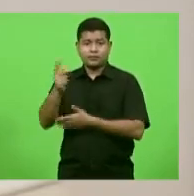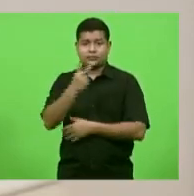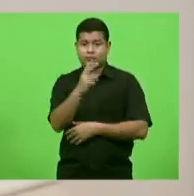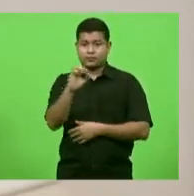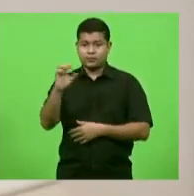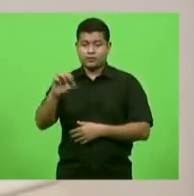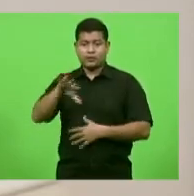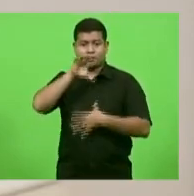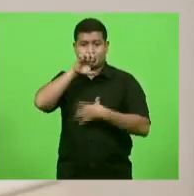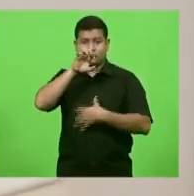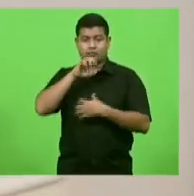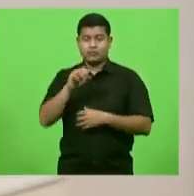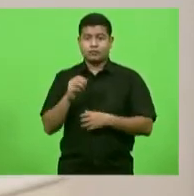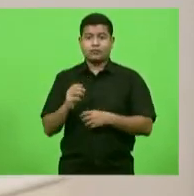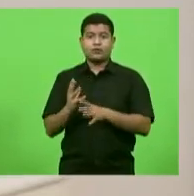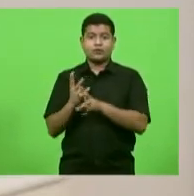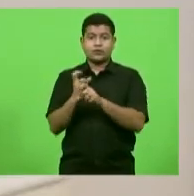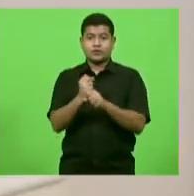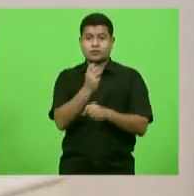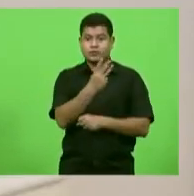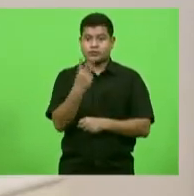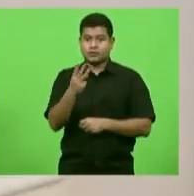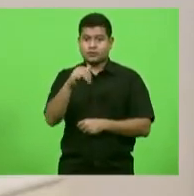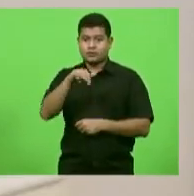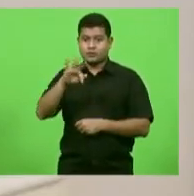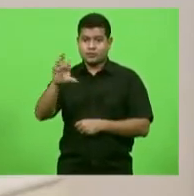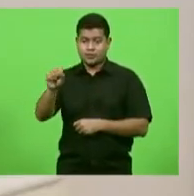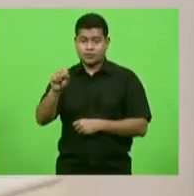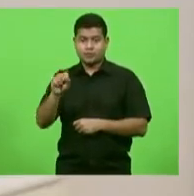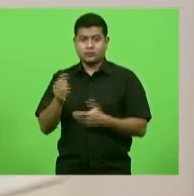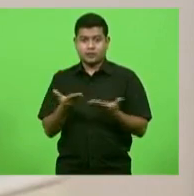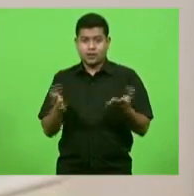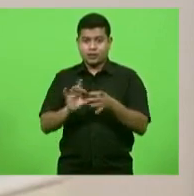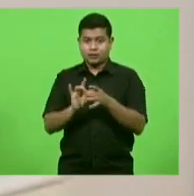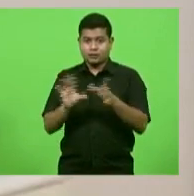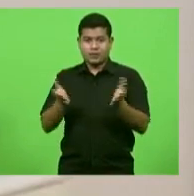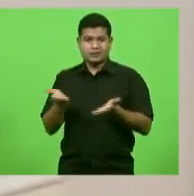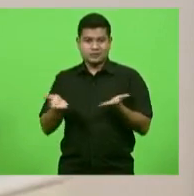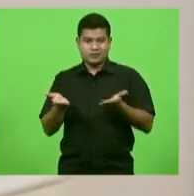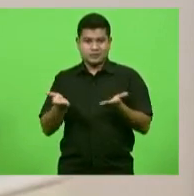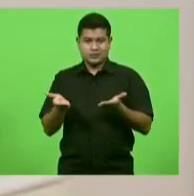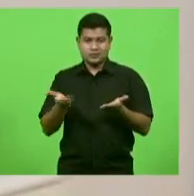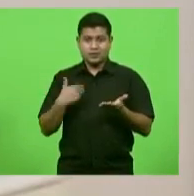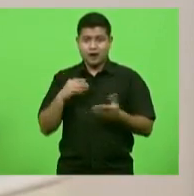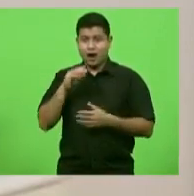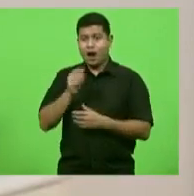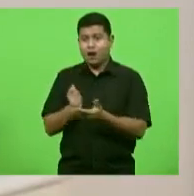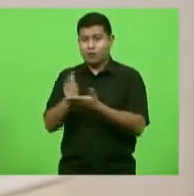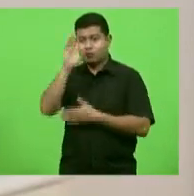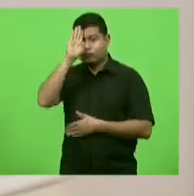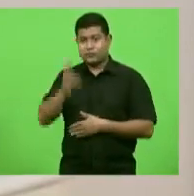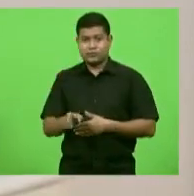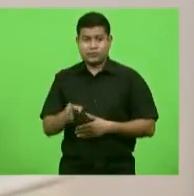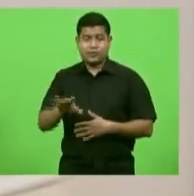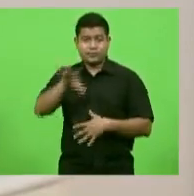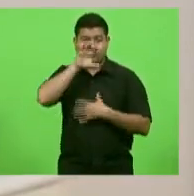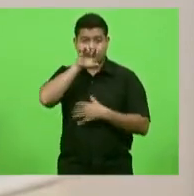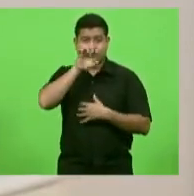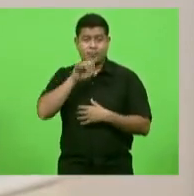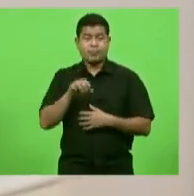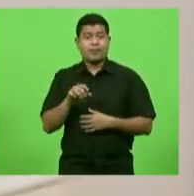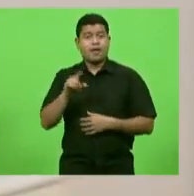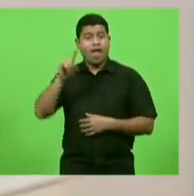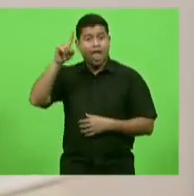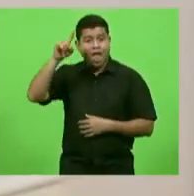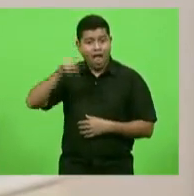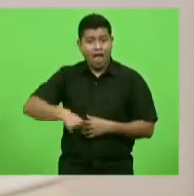33 milhões de reais. Essa dispensa de licitação para a compra direta dos ventiladores pulmonares foi exatamente